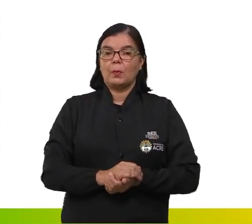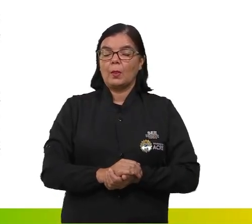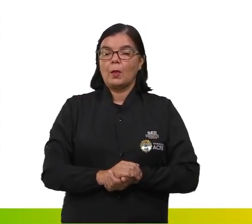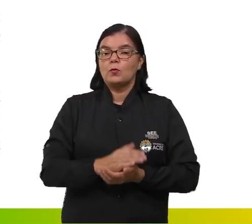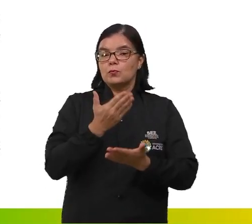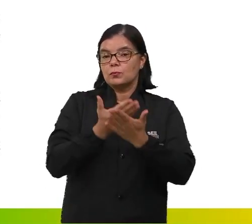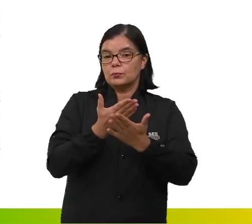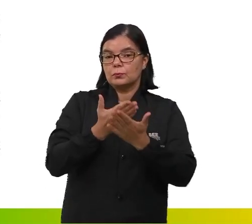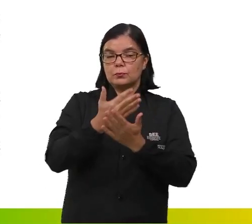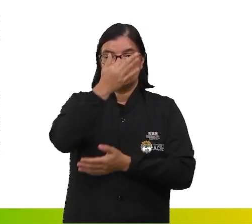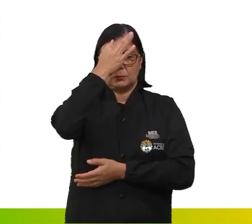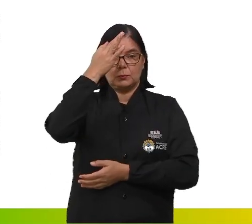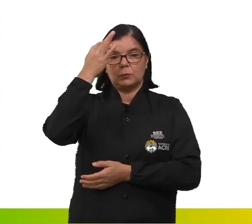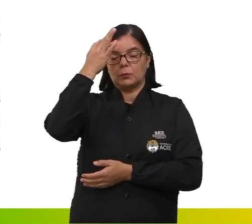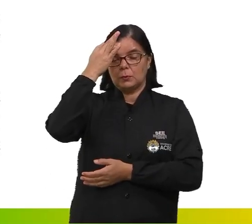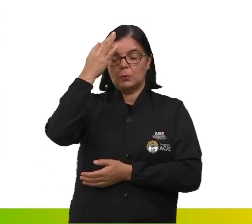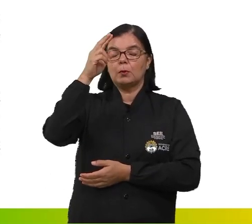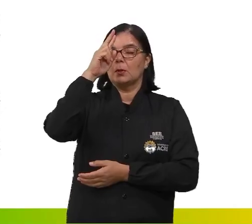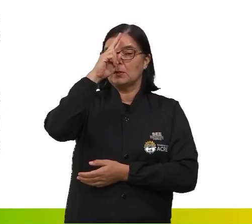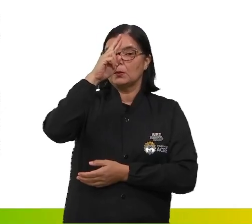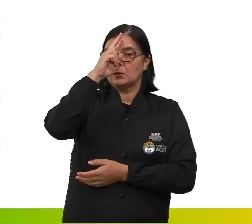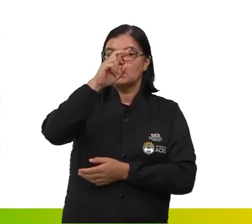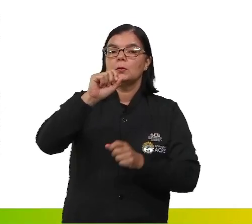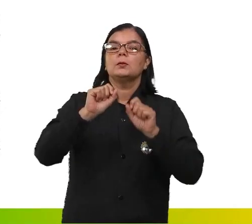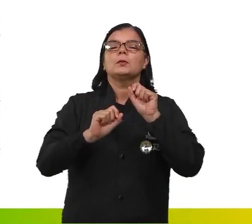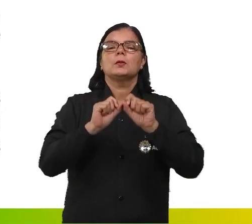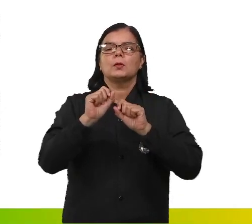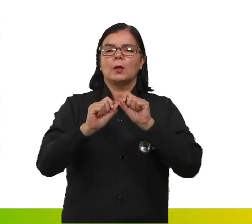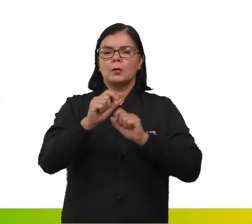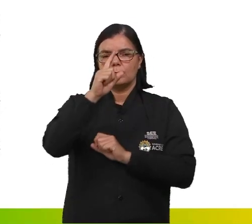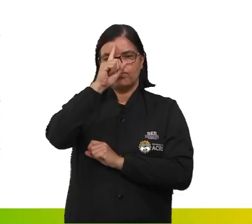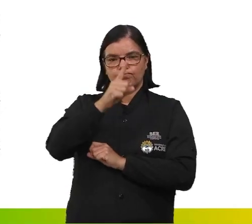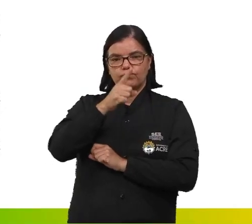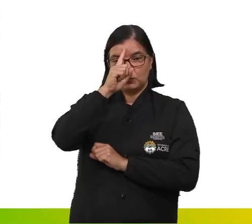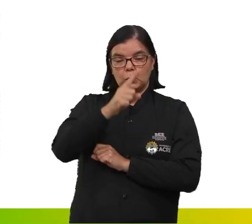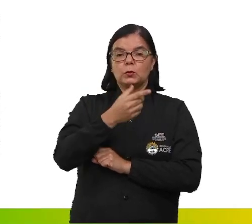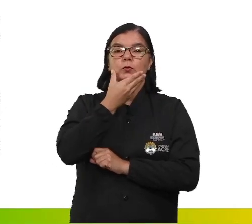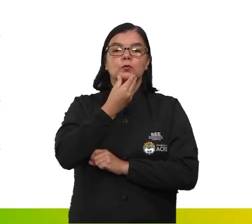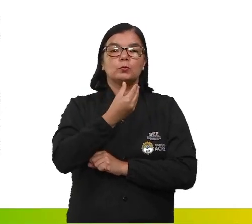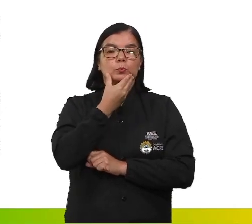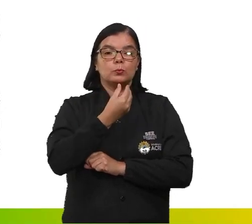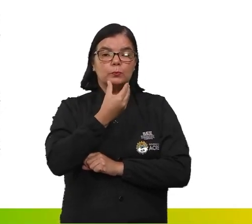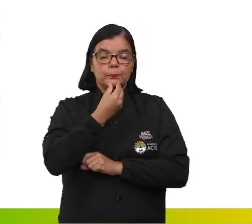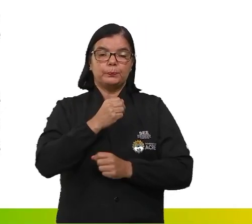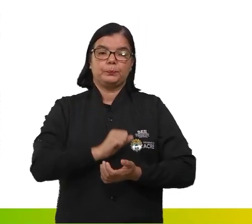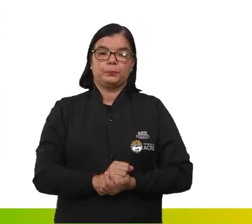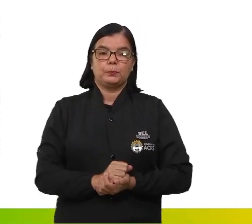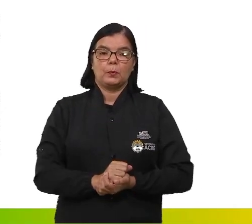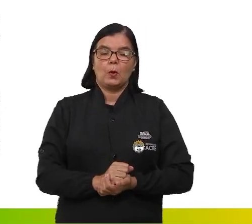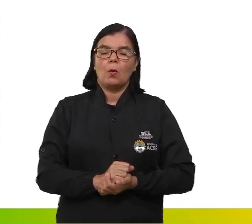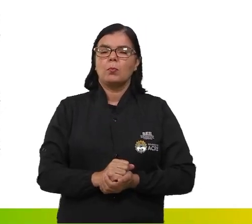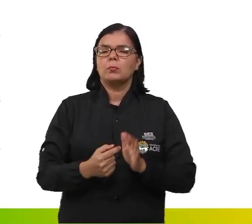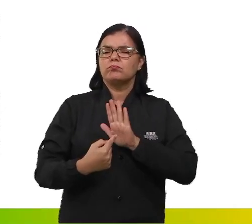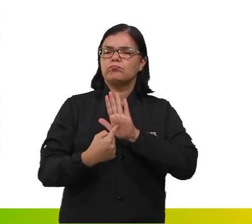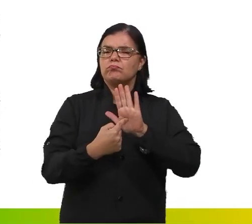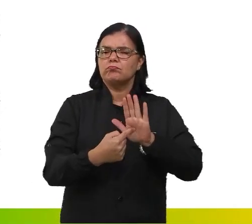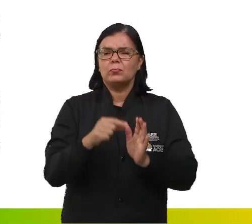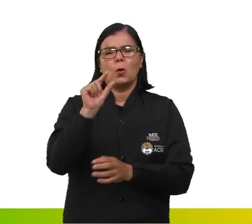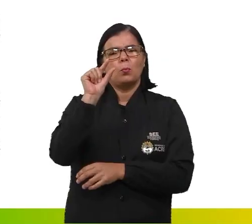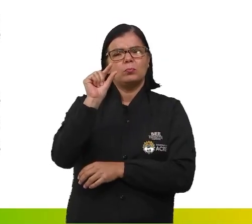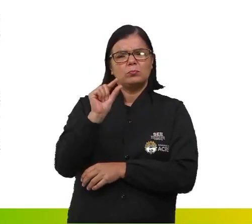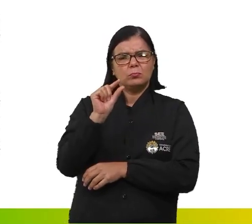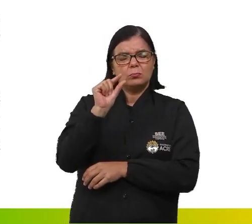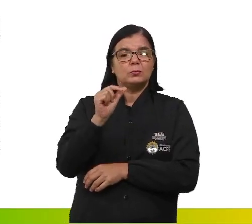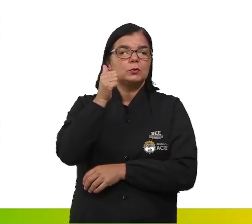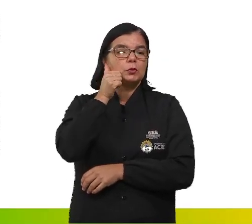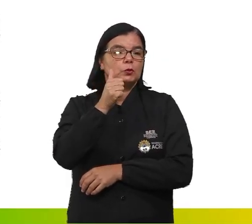da filosofia, a história tem sido dominada por homens, com pouca representação